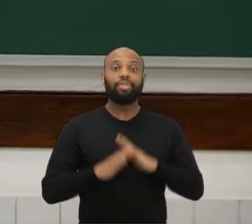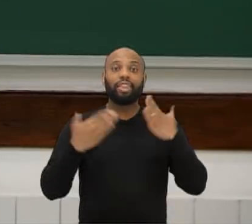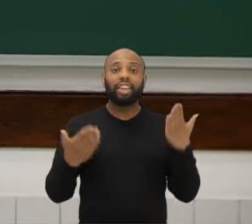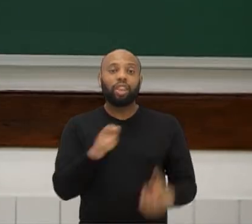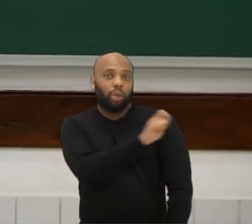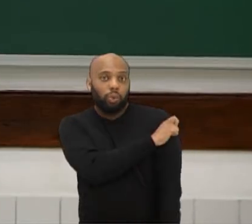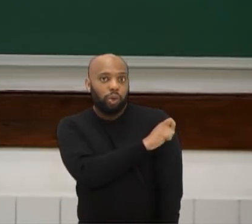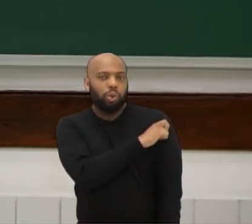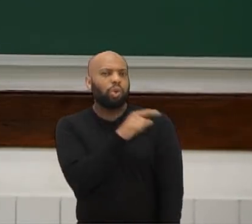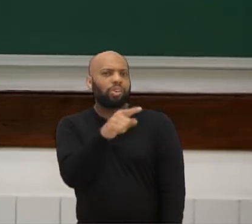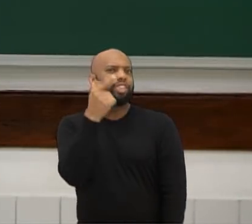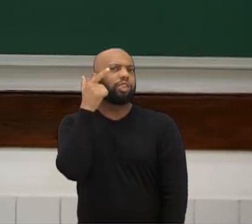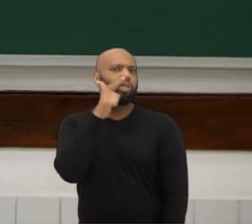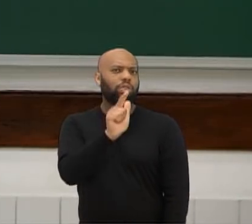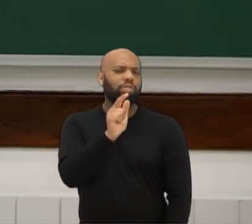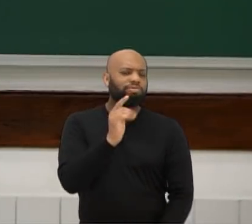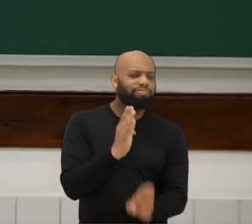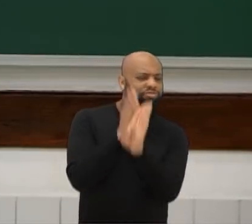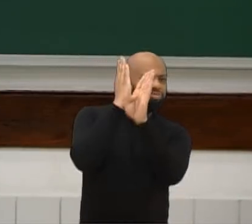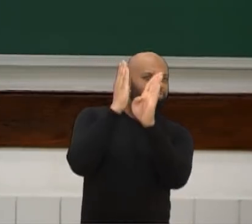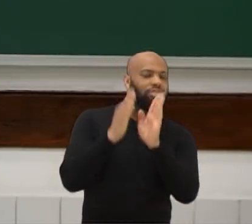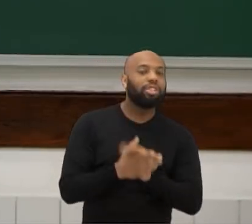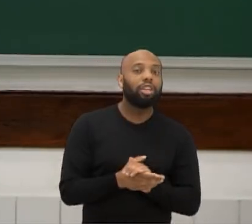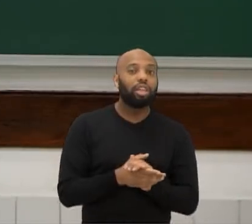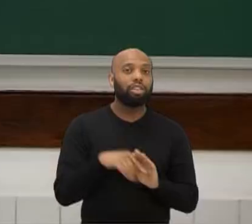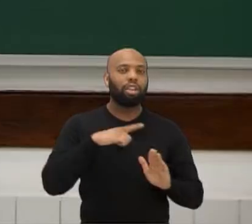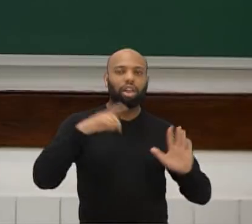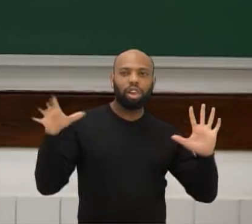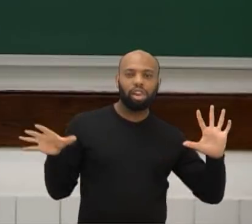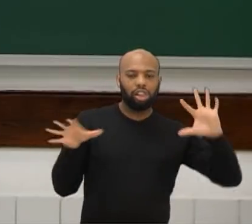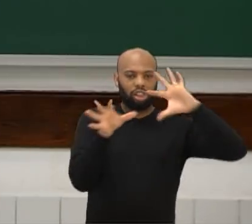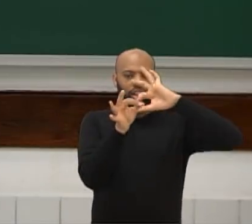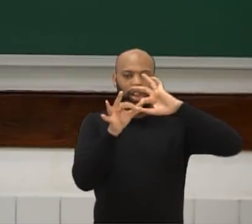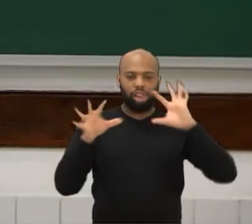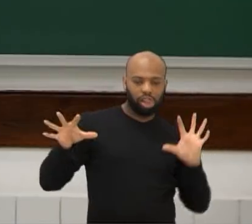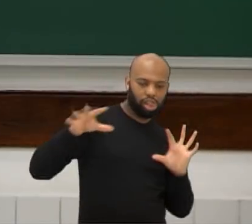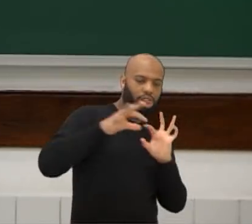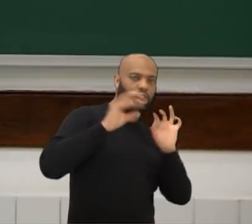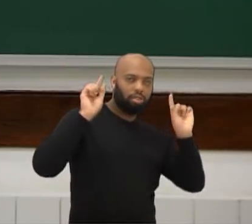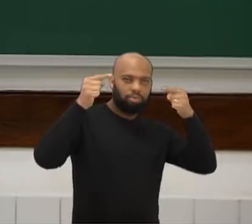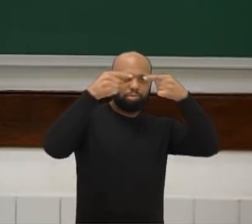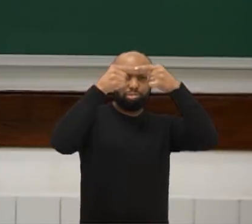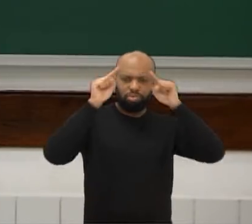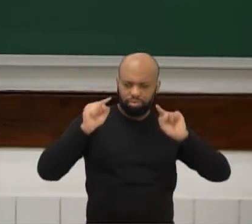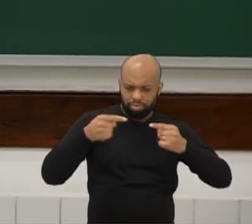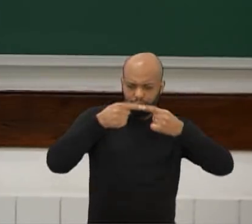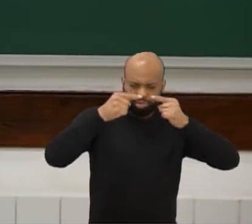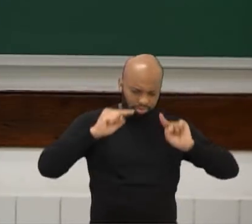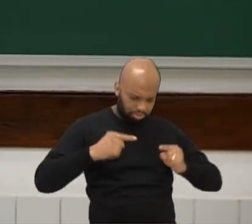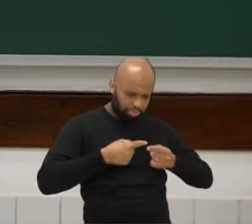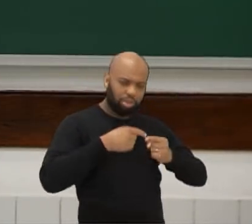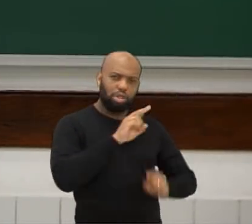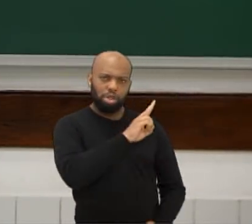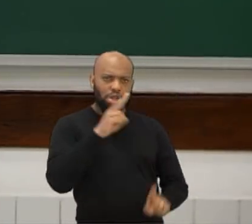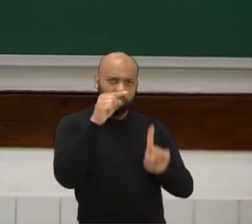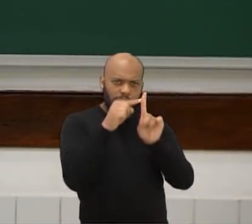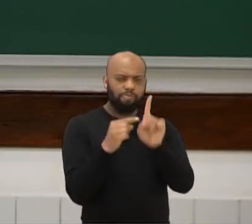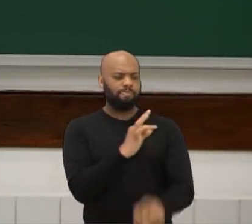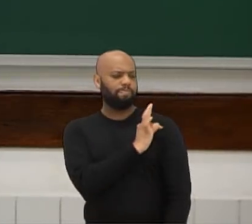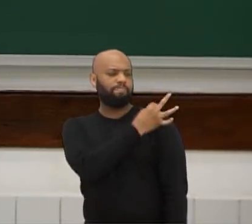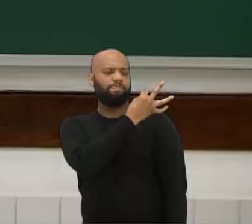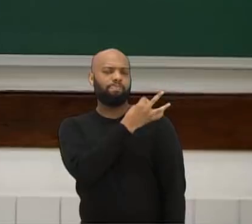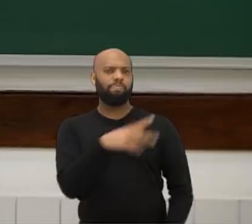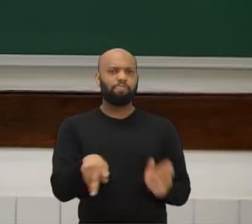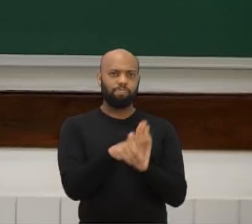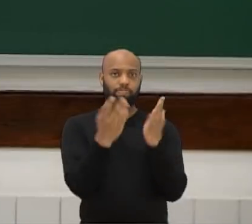Então, alunos, conseguiram identificar, associar a qual tipo de simetria pertence a